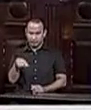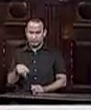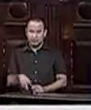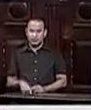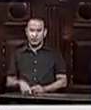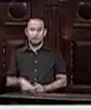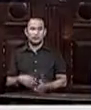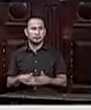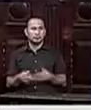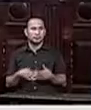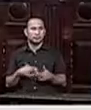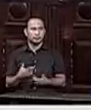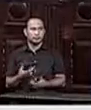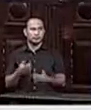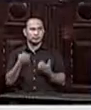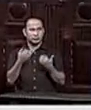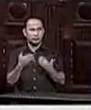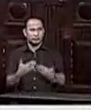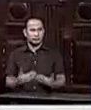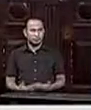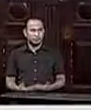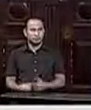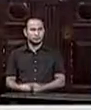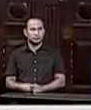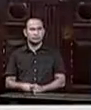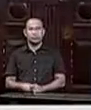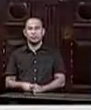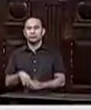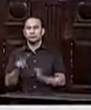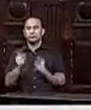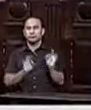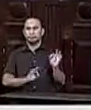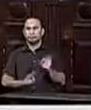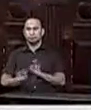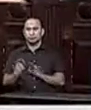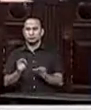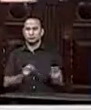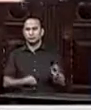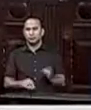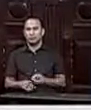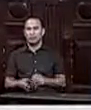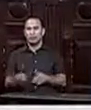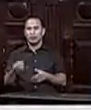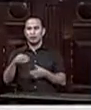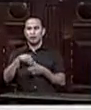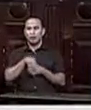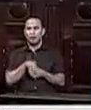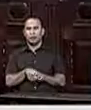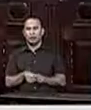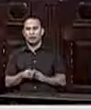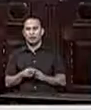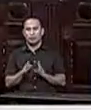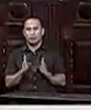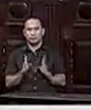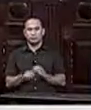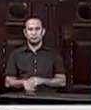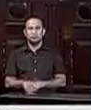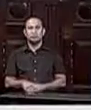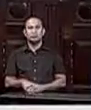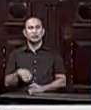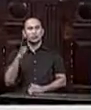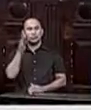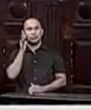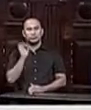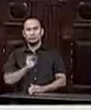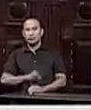para evitar uma suposta invasão, que coordenou a ocupação, eu não sei qual é a